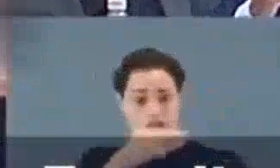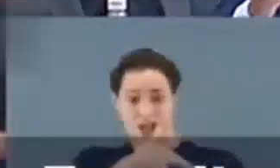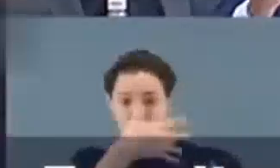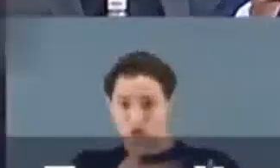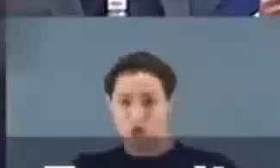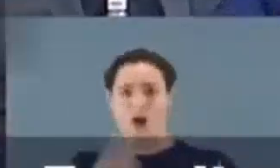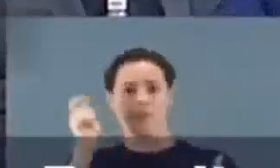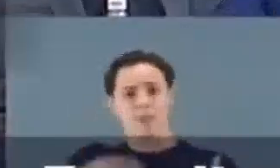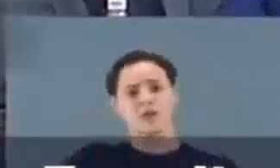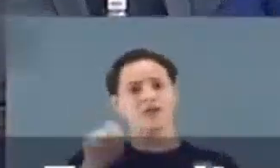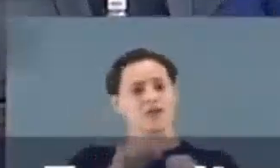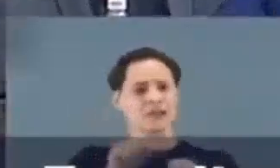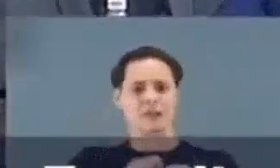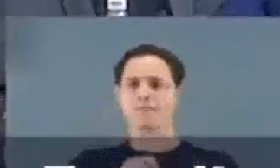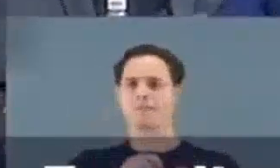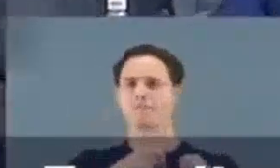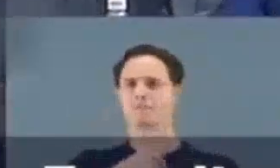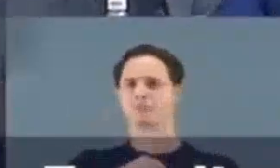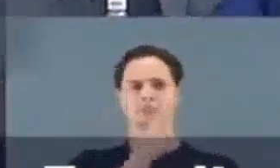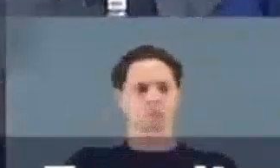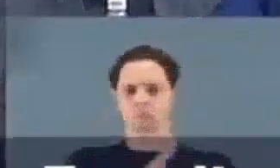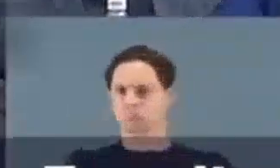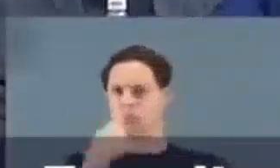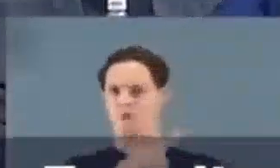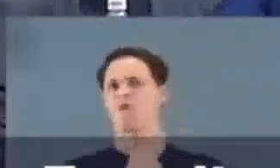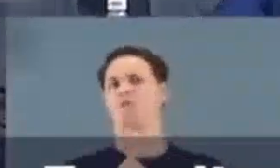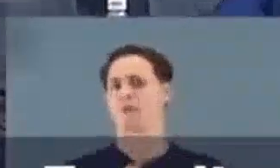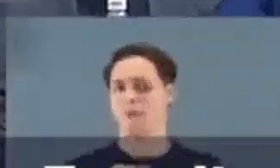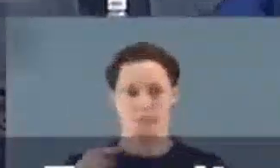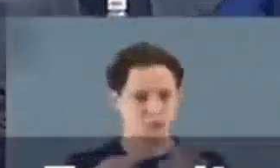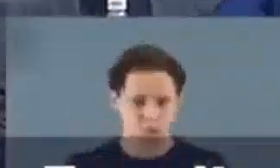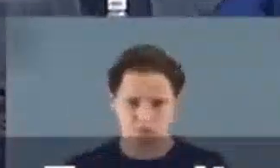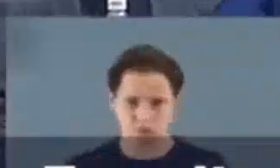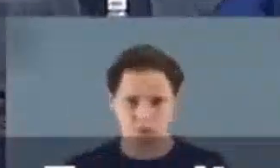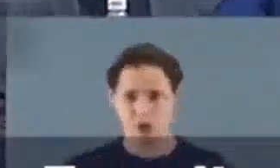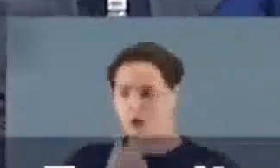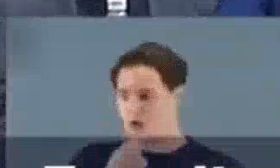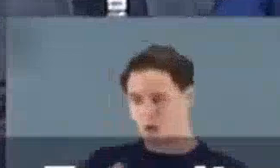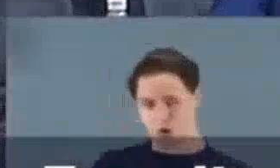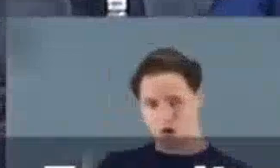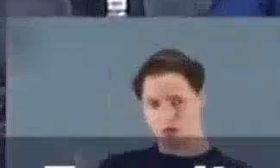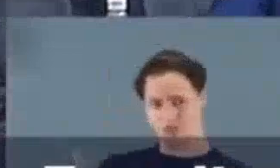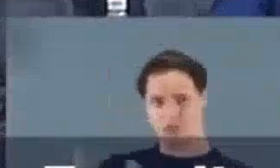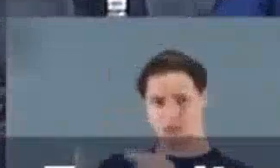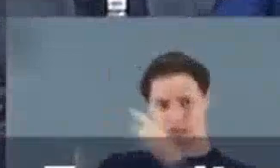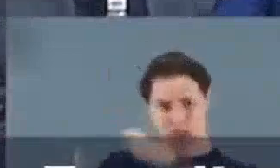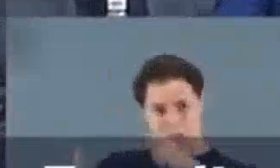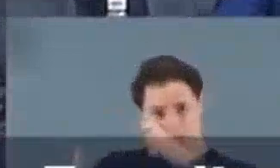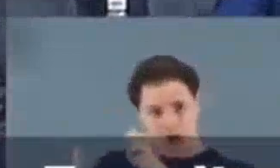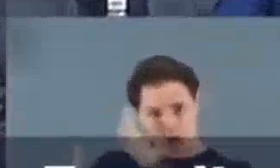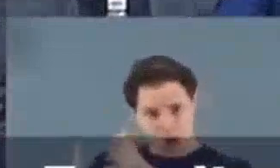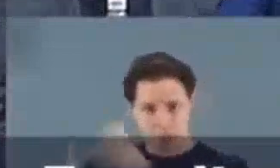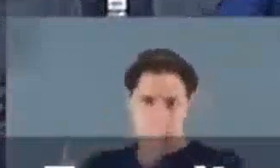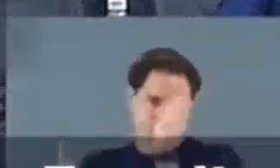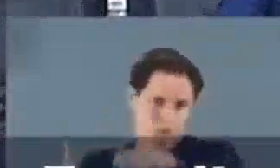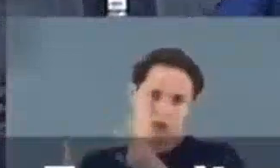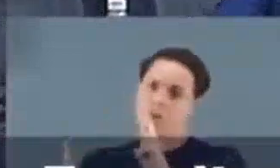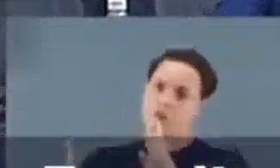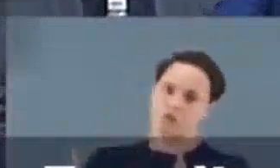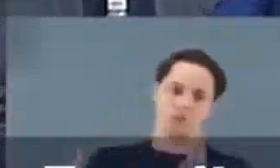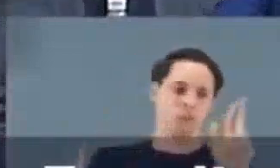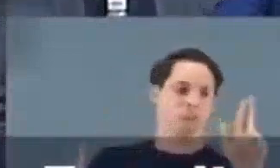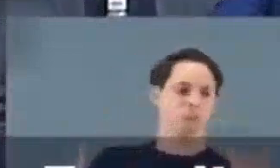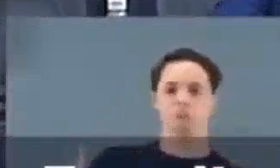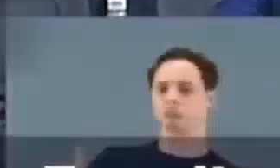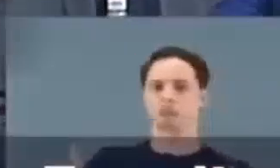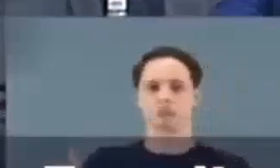pode fazer a pergunta que ela quiser. E o depoente pode responder ou não. E pode, inclusive, dizer: